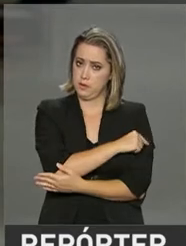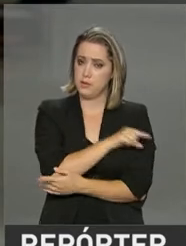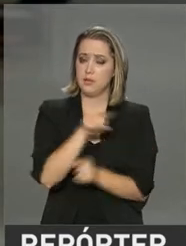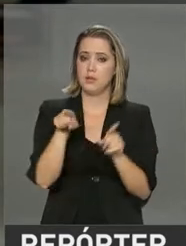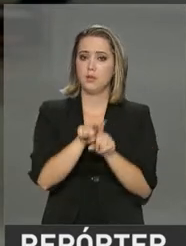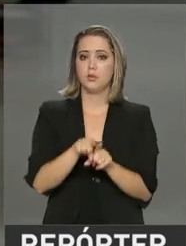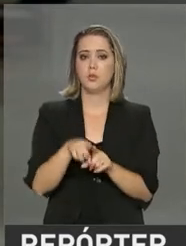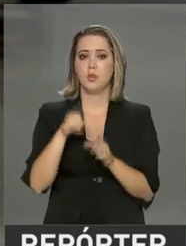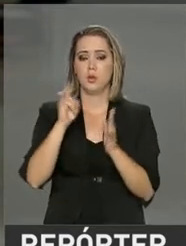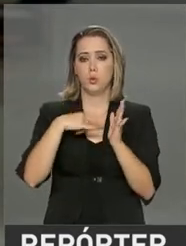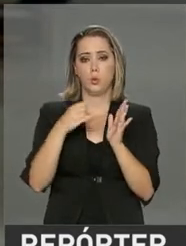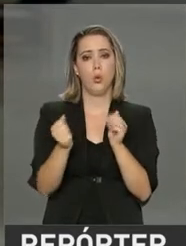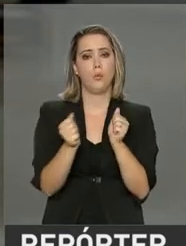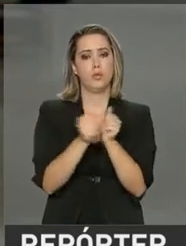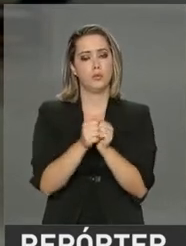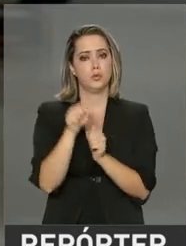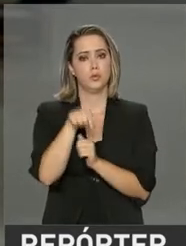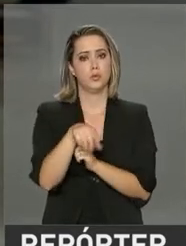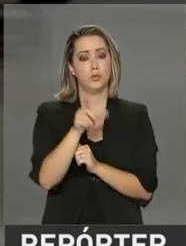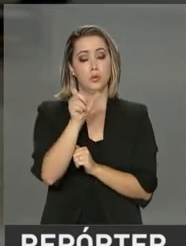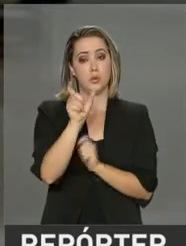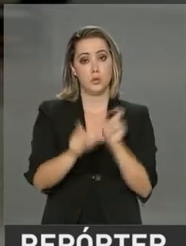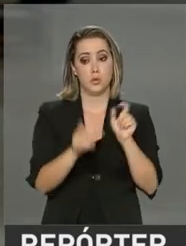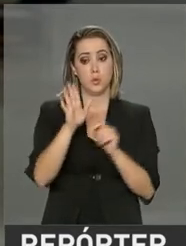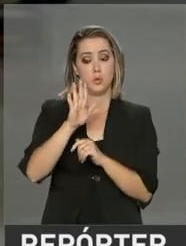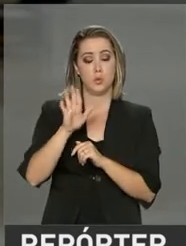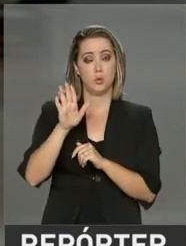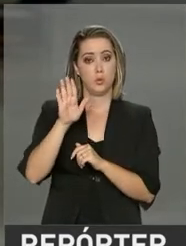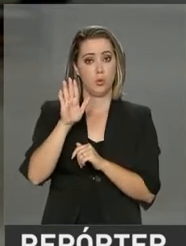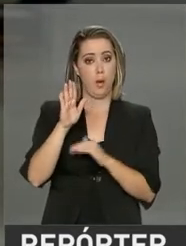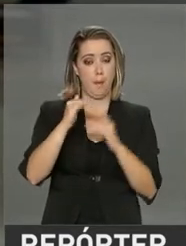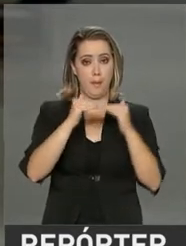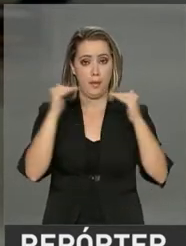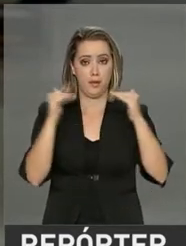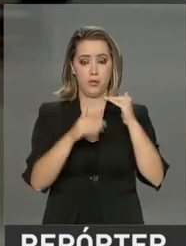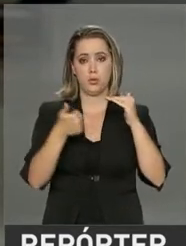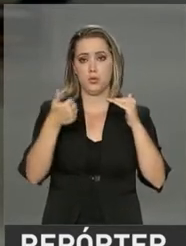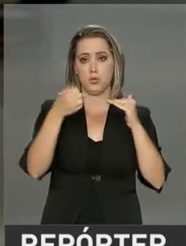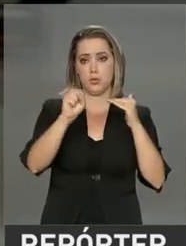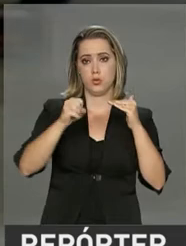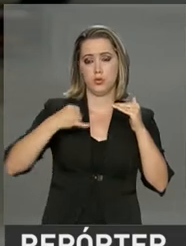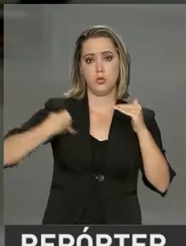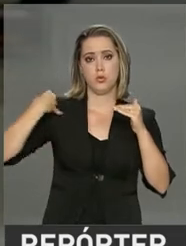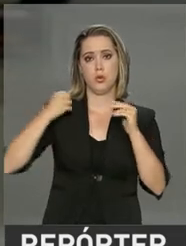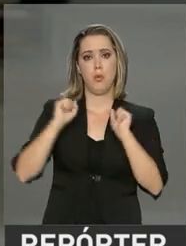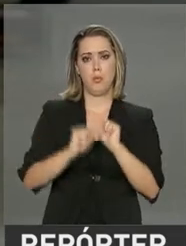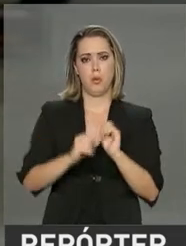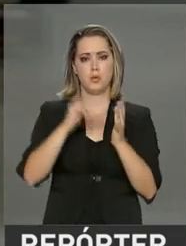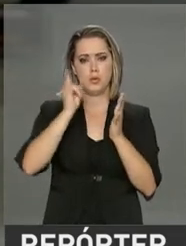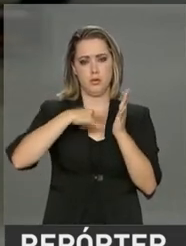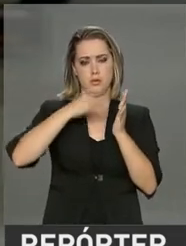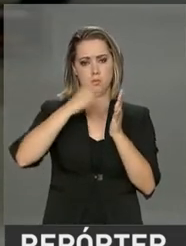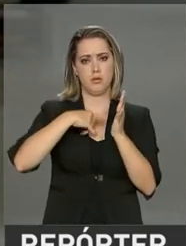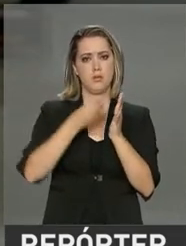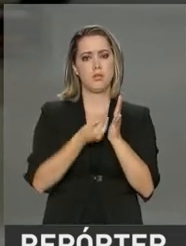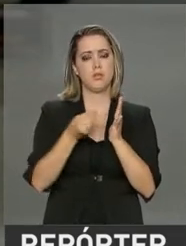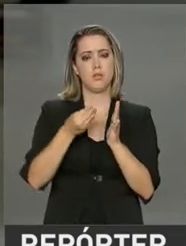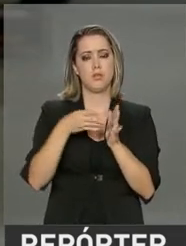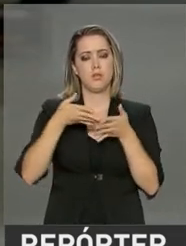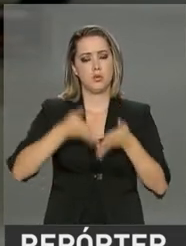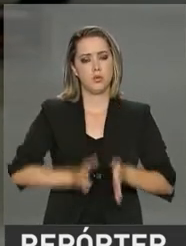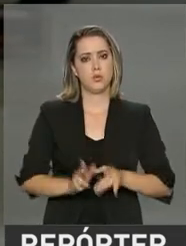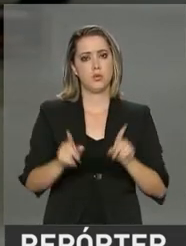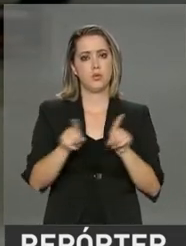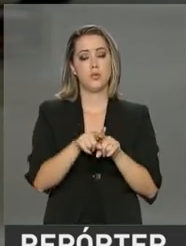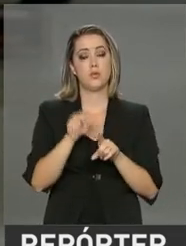de identidade. Para os menores de 18 anos, o documento pode ser a certidão de nascimento.